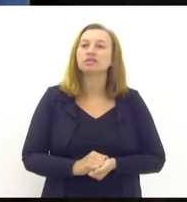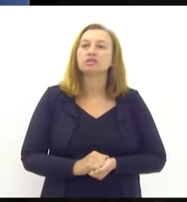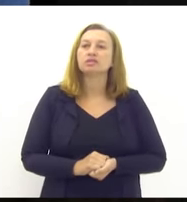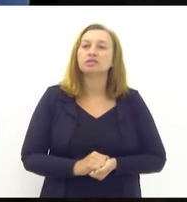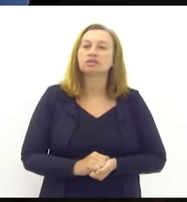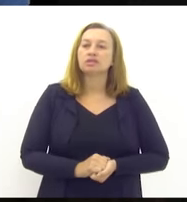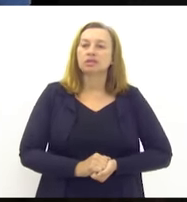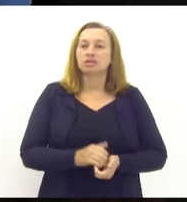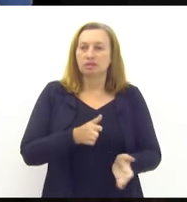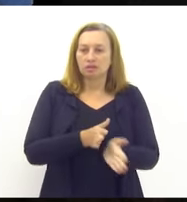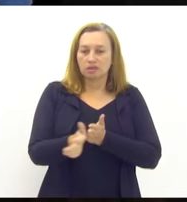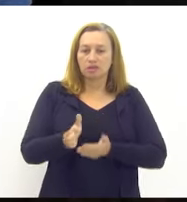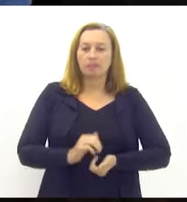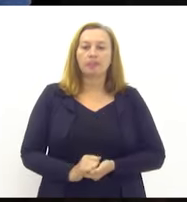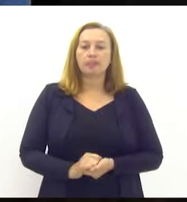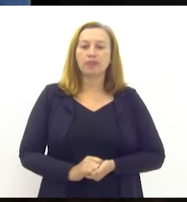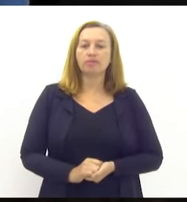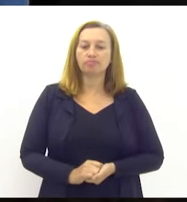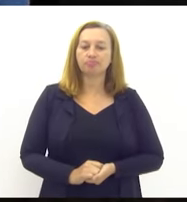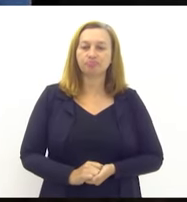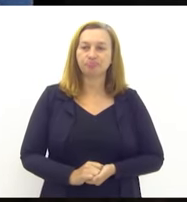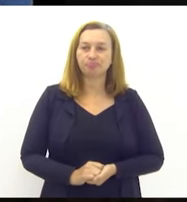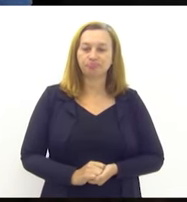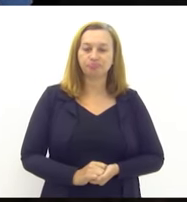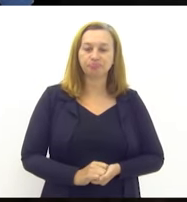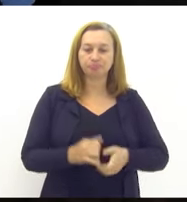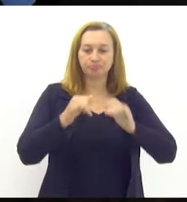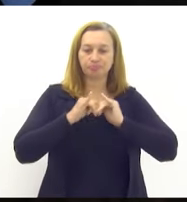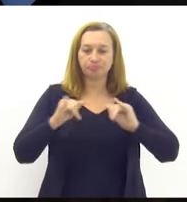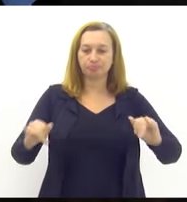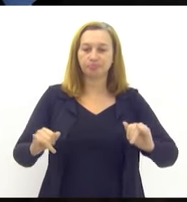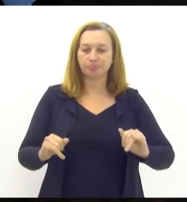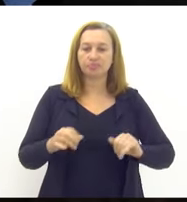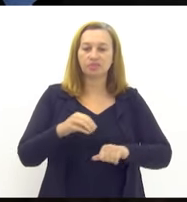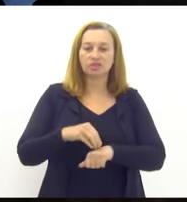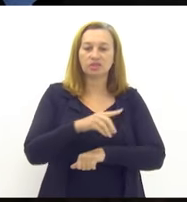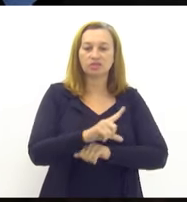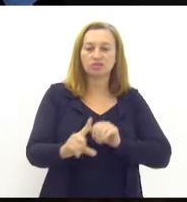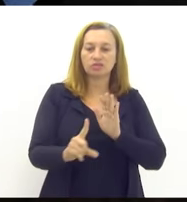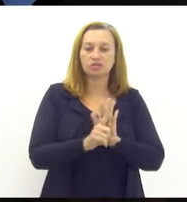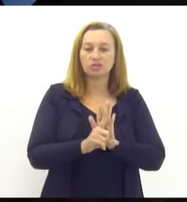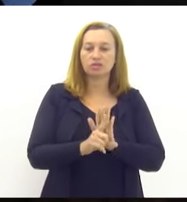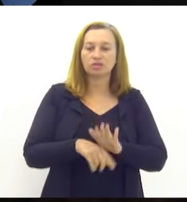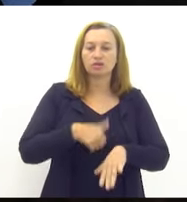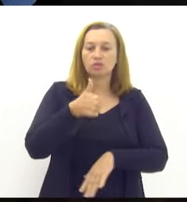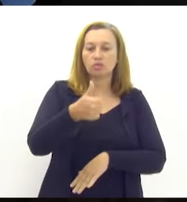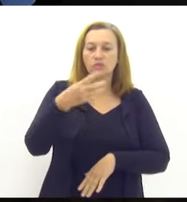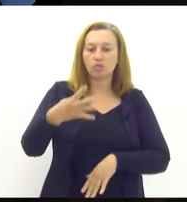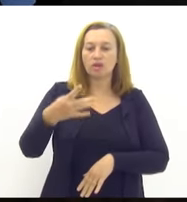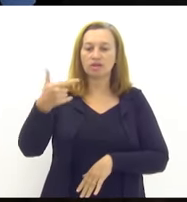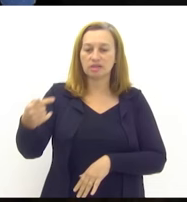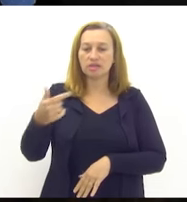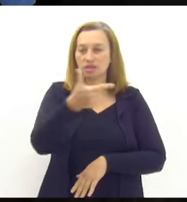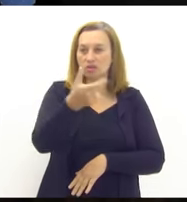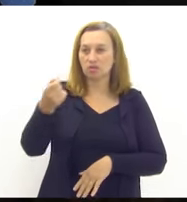vai a publicação anuncio indicação Legislativa número